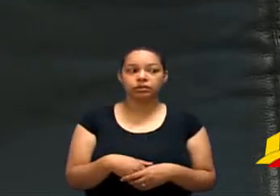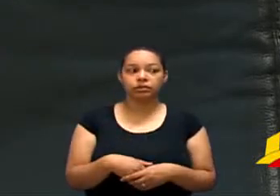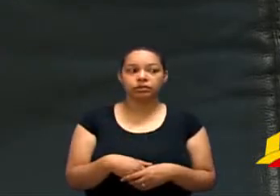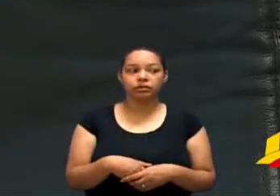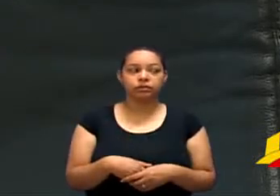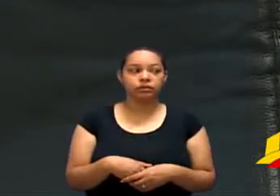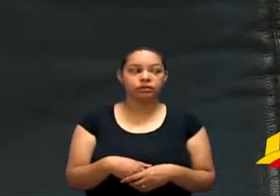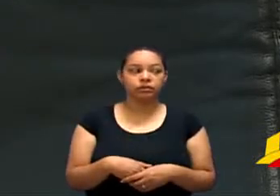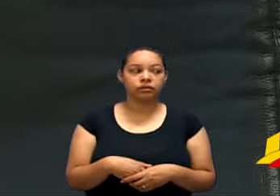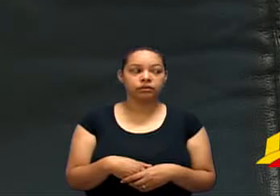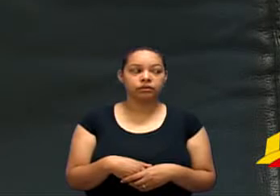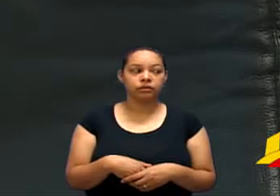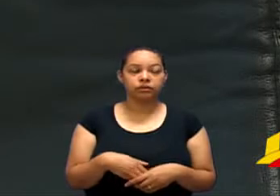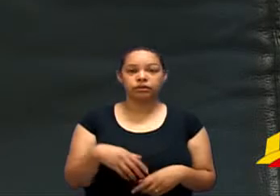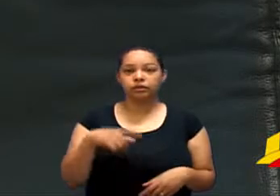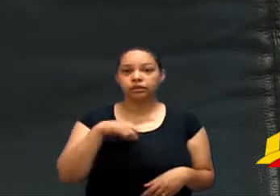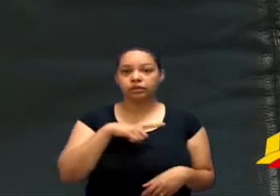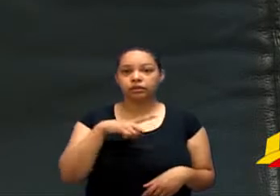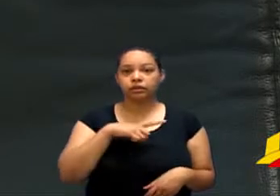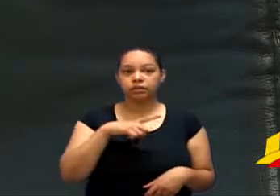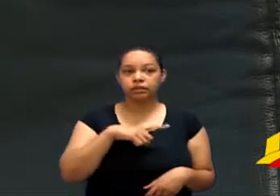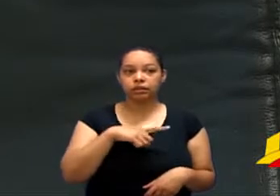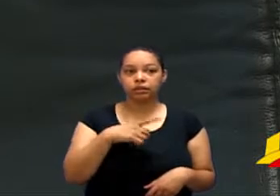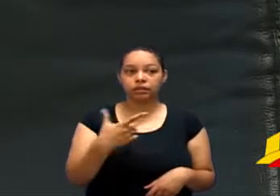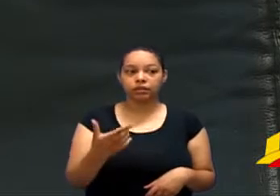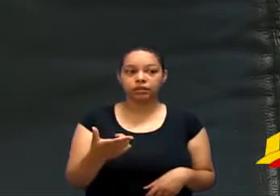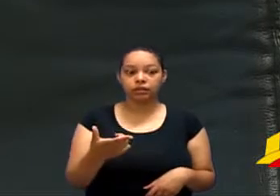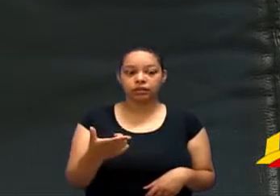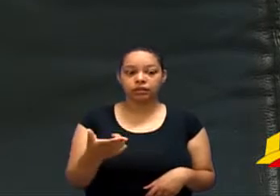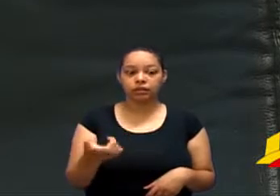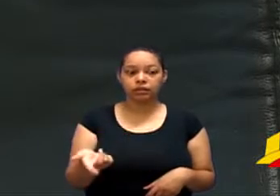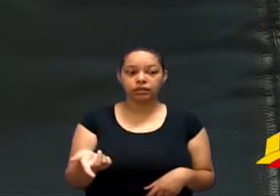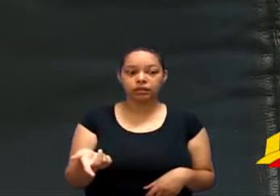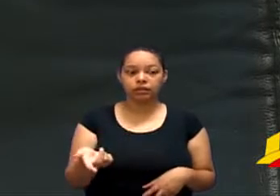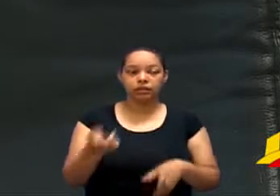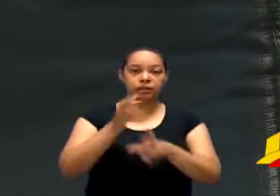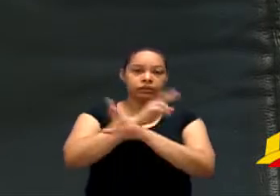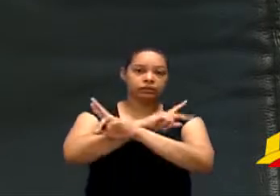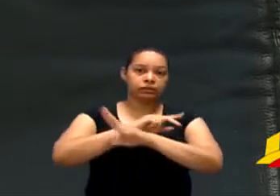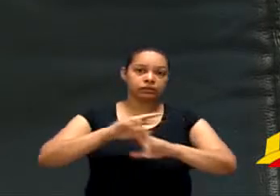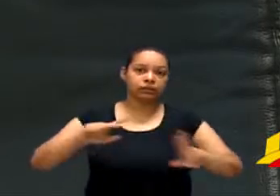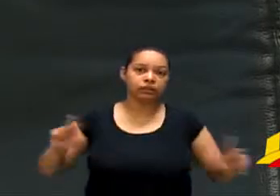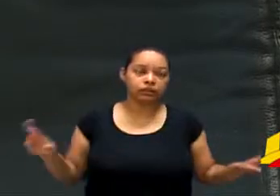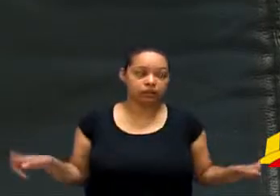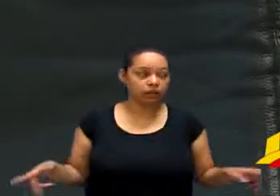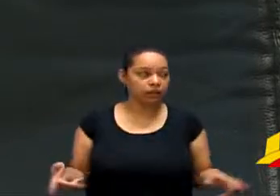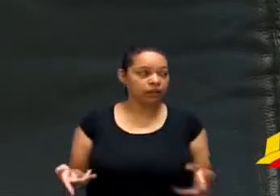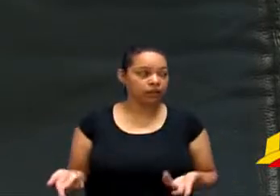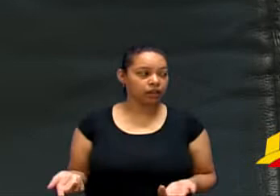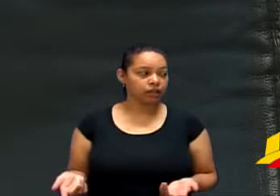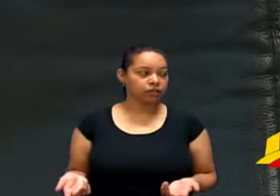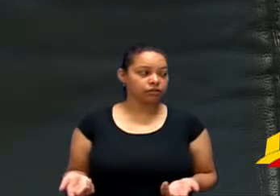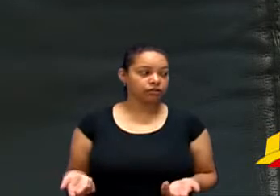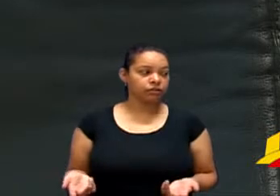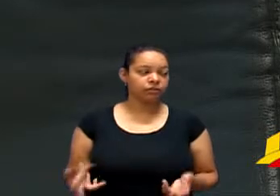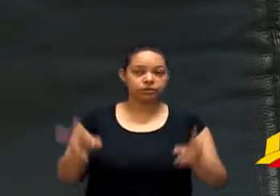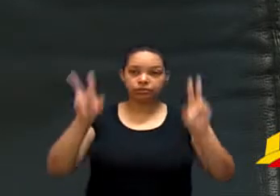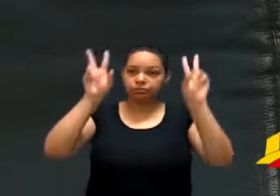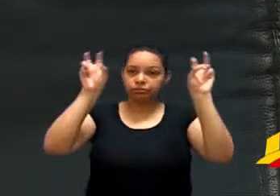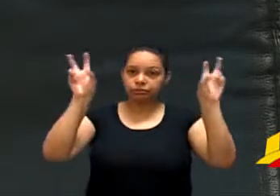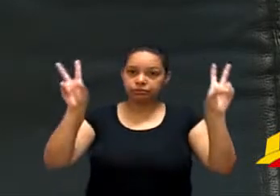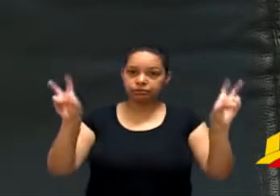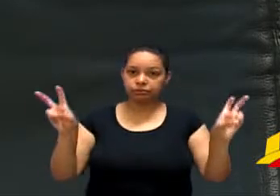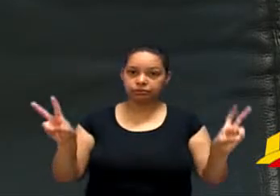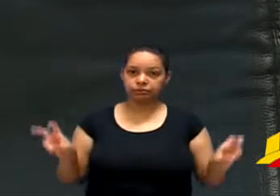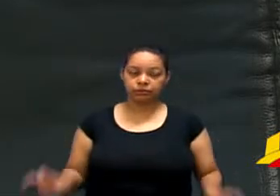e daí Vereador é uma questão isso aí é assunto nós temos diversos requerimentos questionando não esse governo